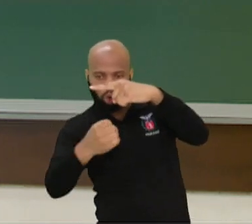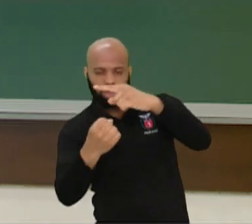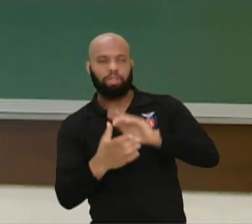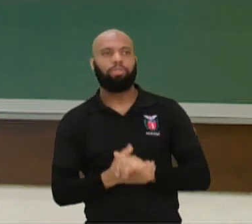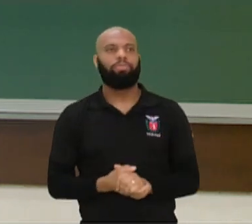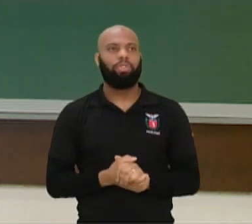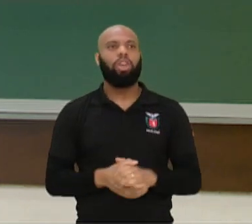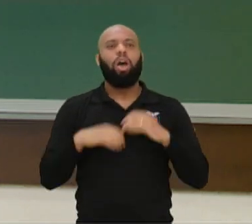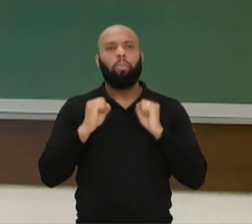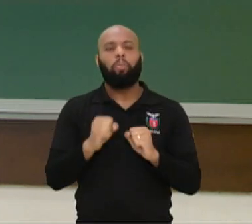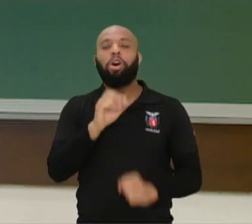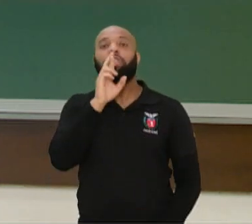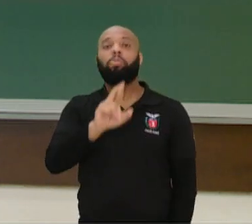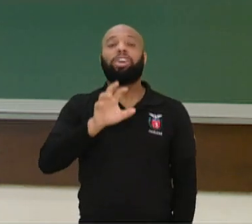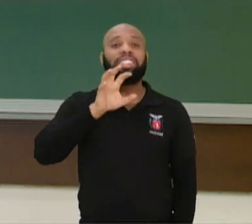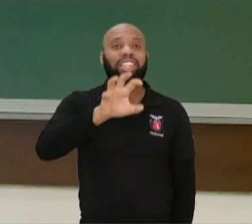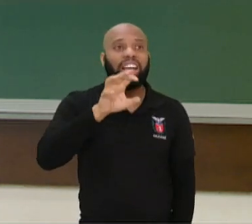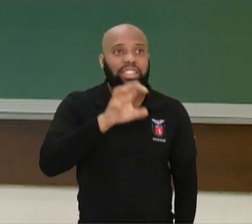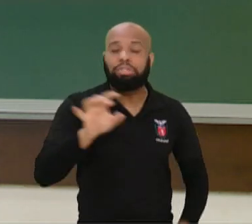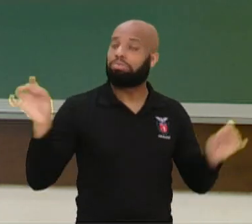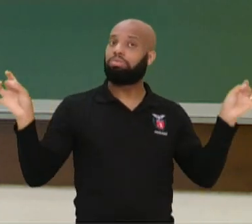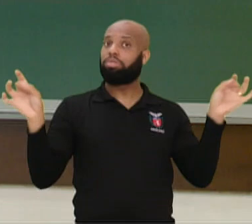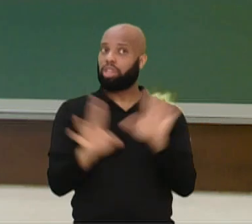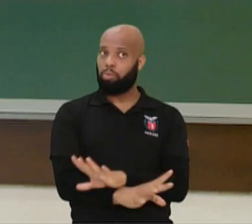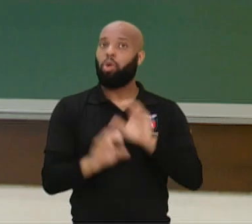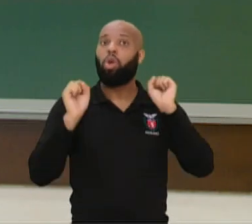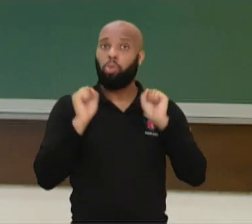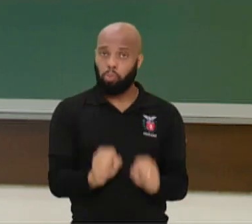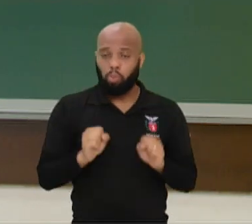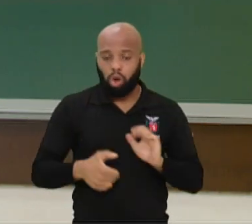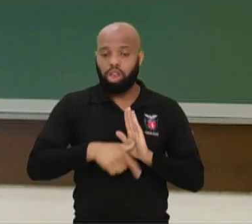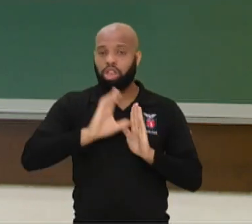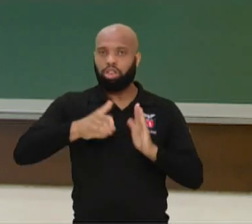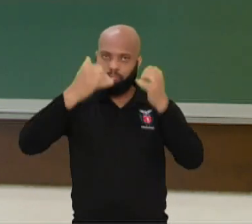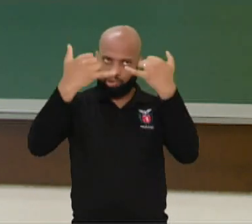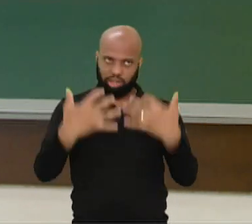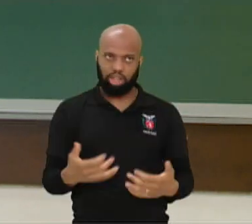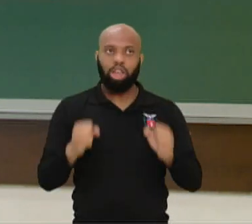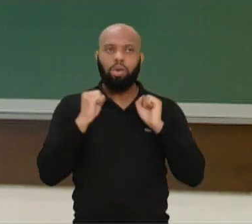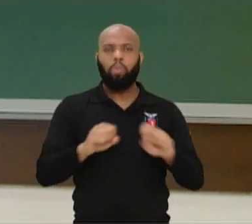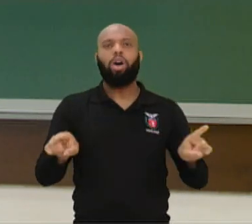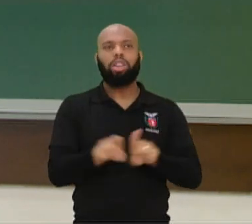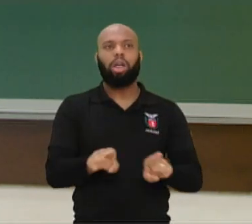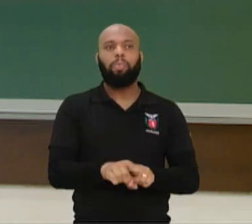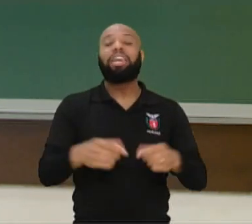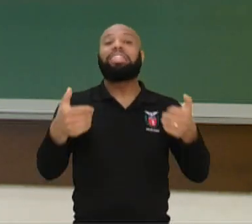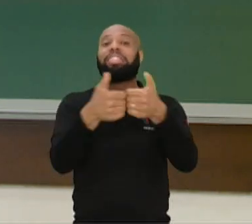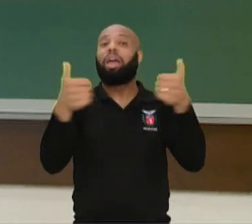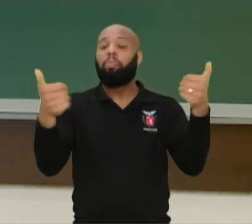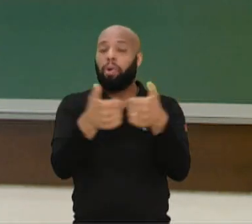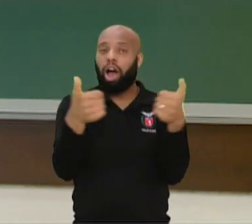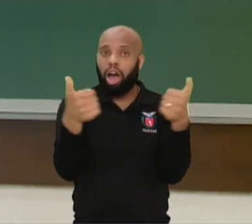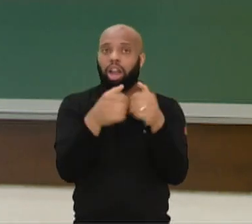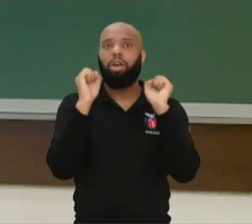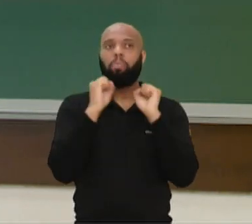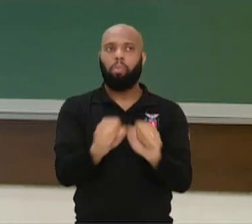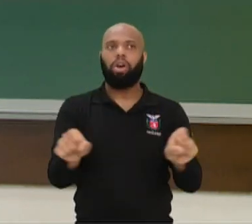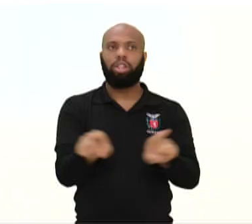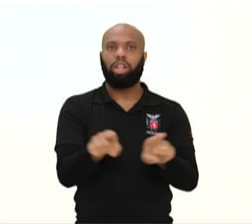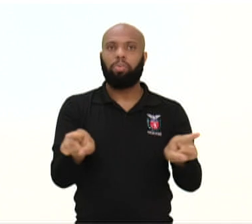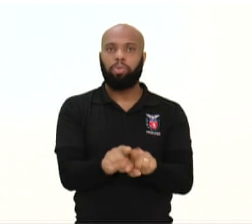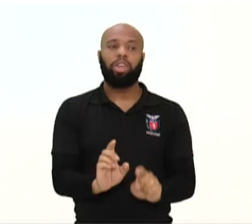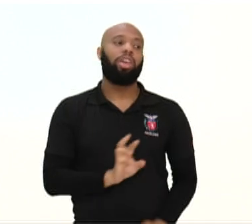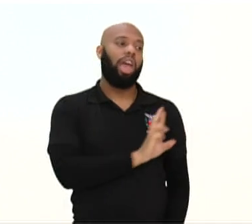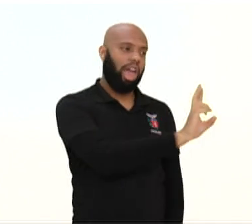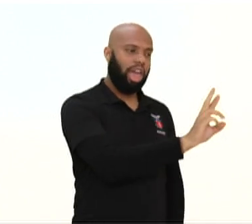pode deixar a sua resposta com um único denominador, nós já tínhamos comentado isso, e pode também deixar a sua resposta deixando o